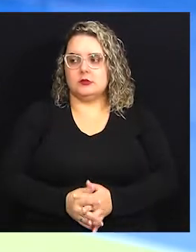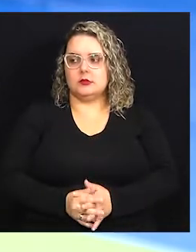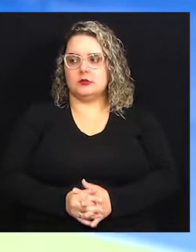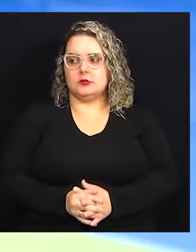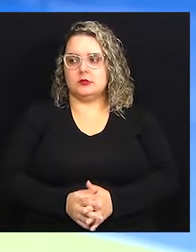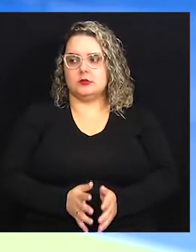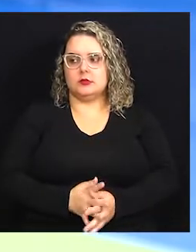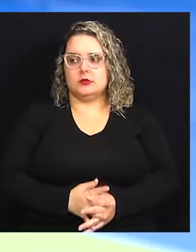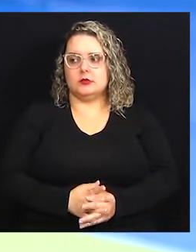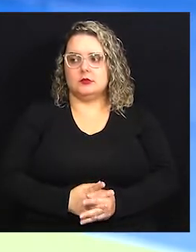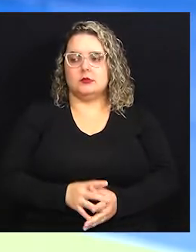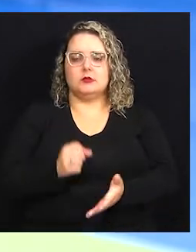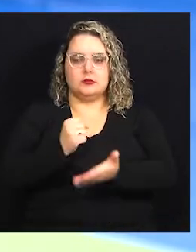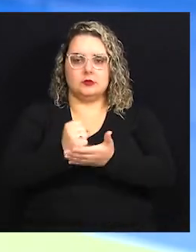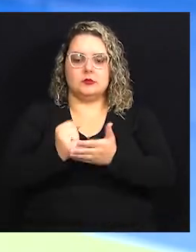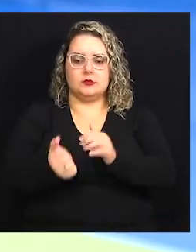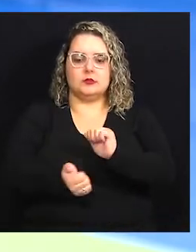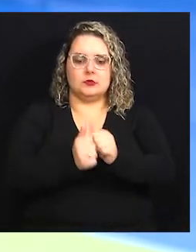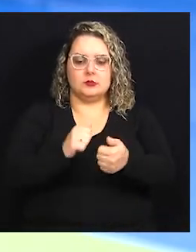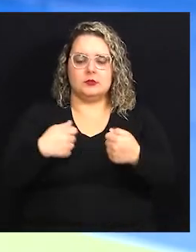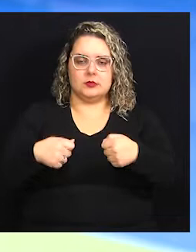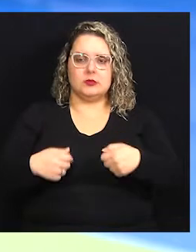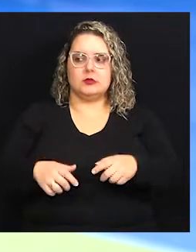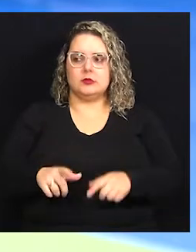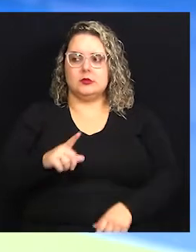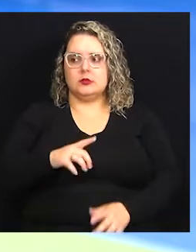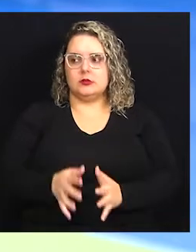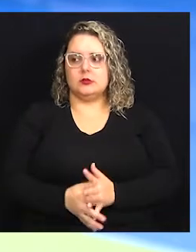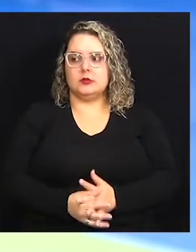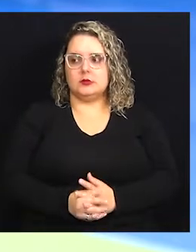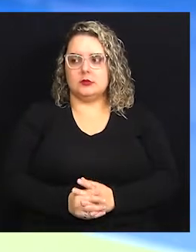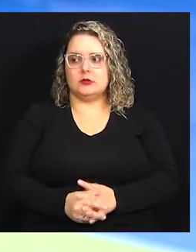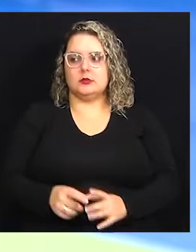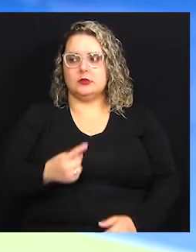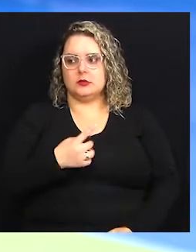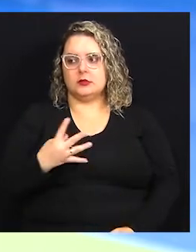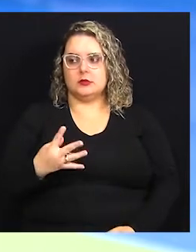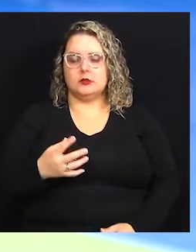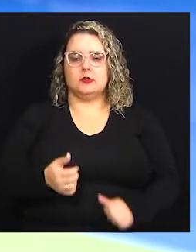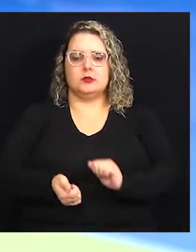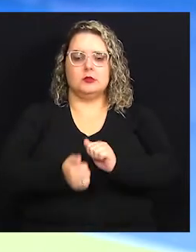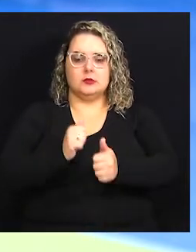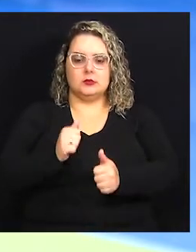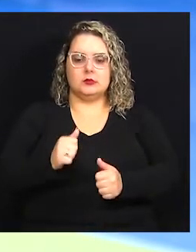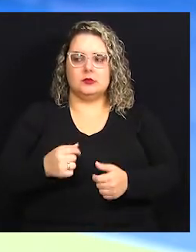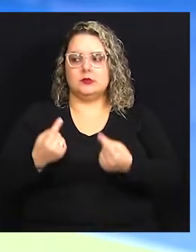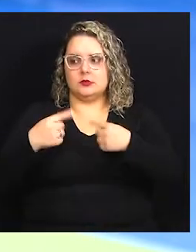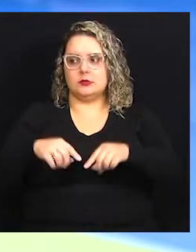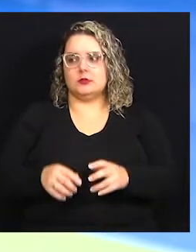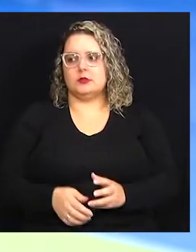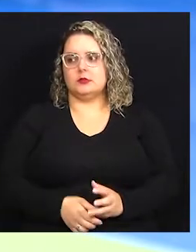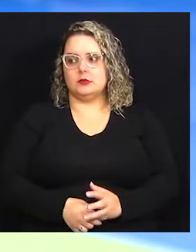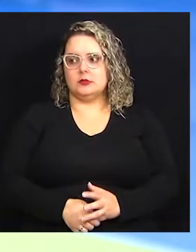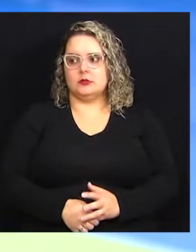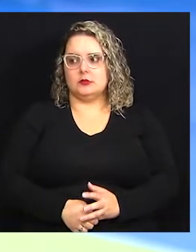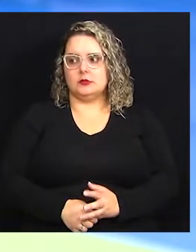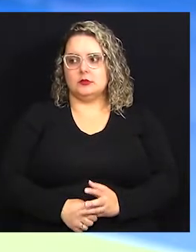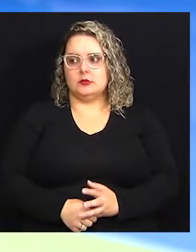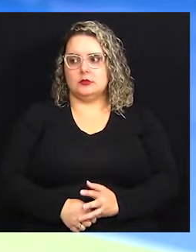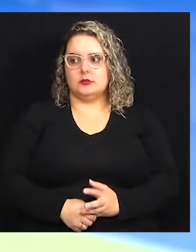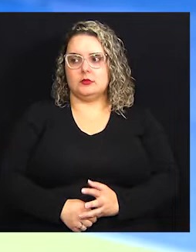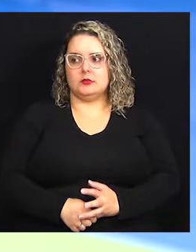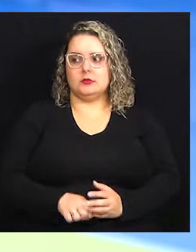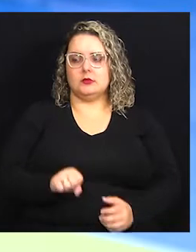Contratar mais atletas também, nós temos que ter, a gente tem que ter pelo menos 14 atletas, né, na competição, porque pelo que eu estou sabendo na Superliga B vão